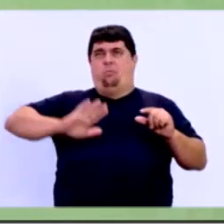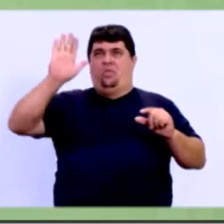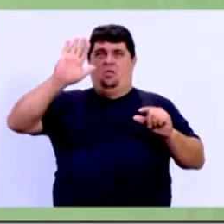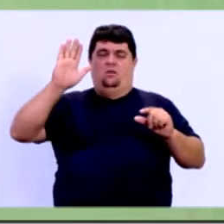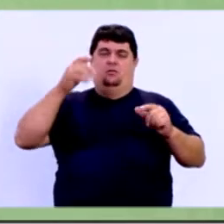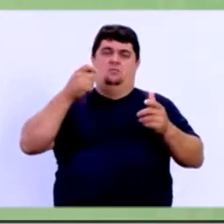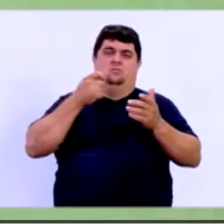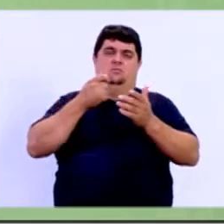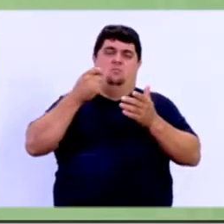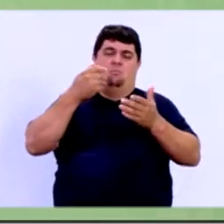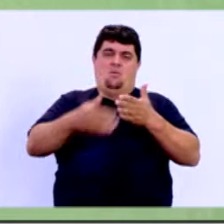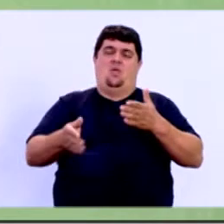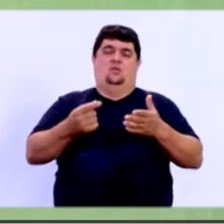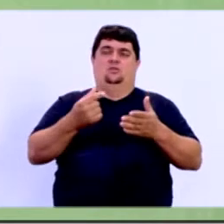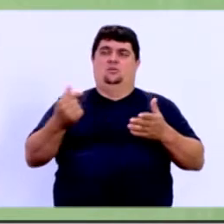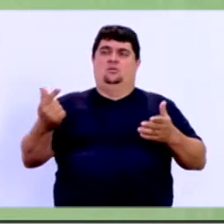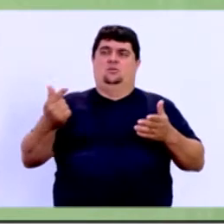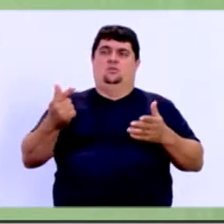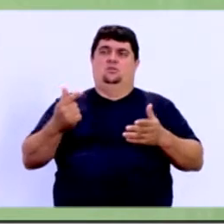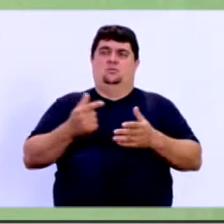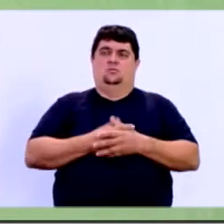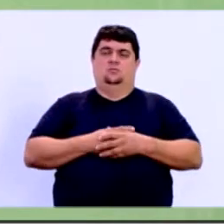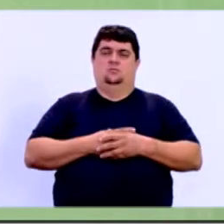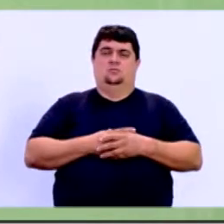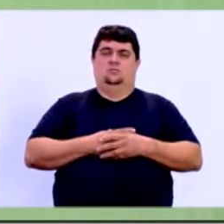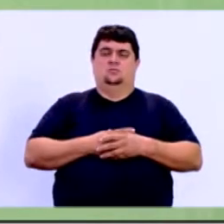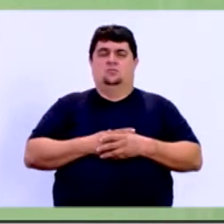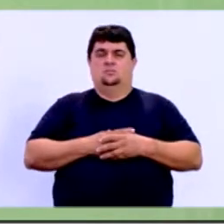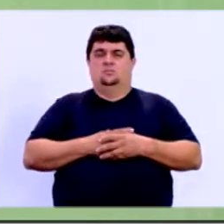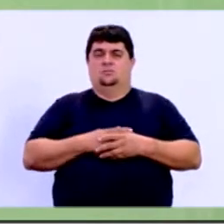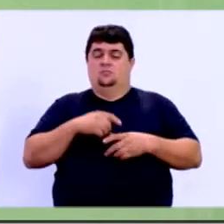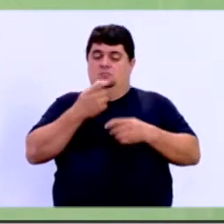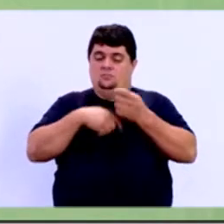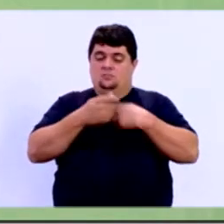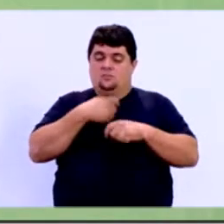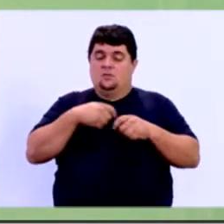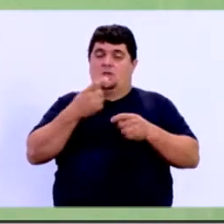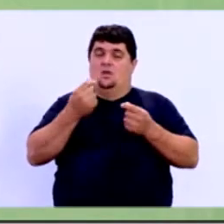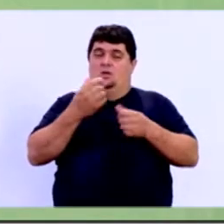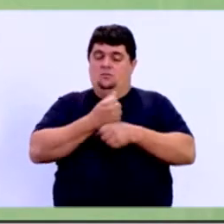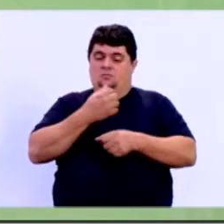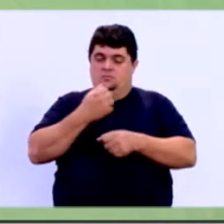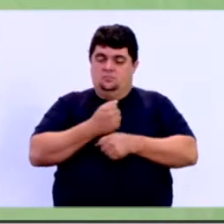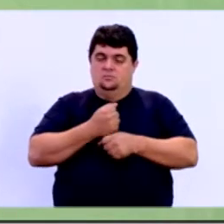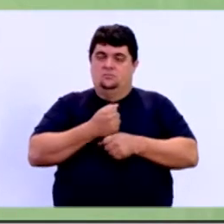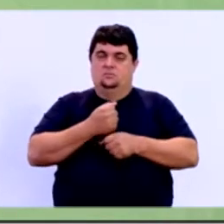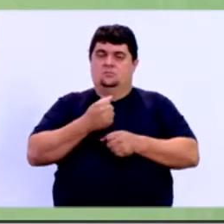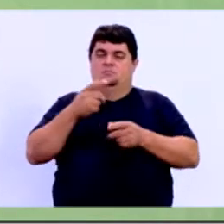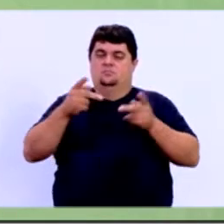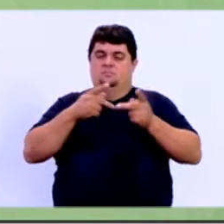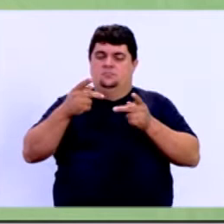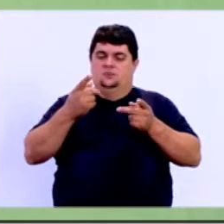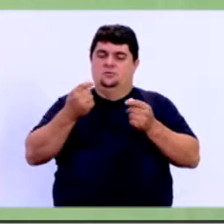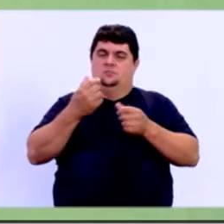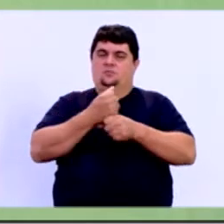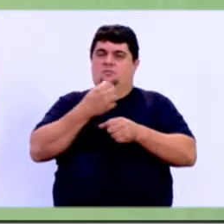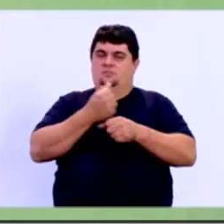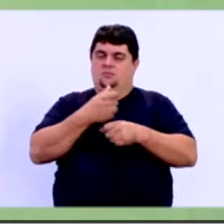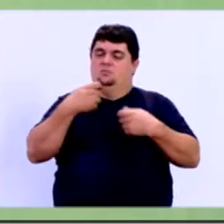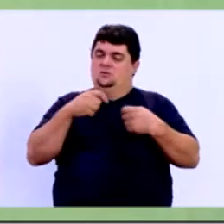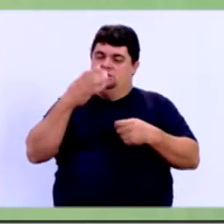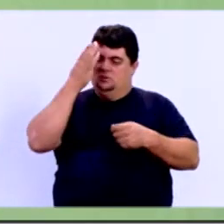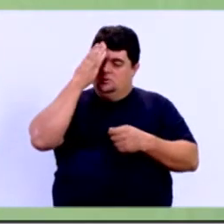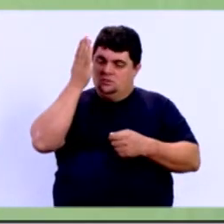Olha só, essa geração de custos é que nós, administradores financeiros, né, o planejamento financeiro não quer,